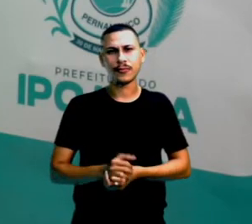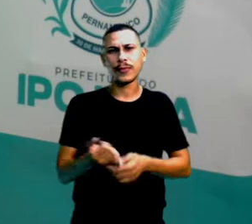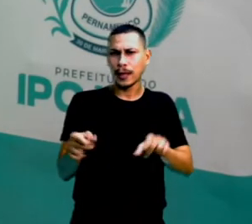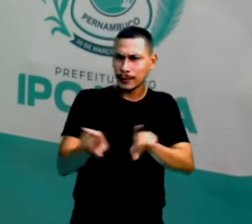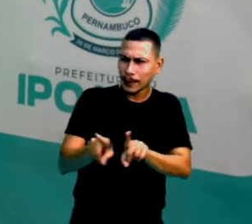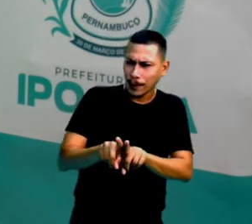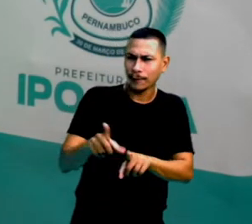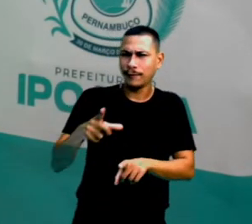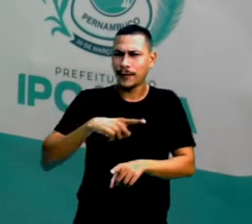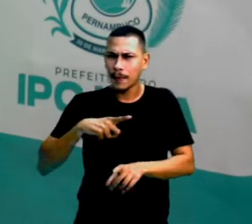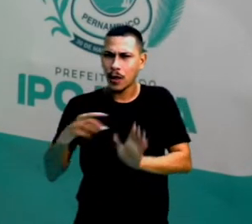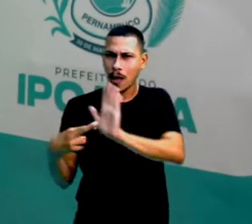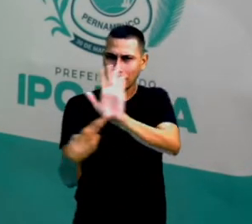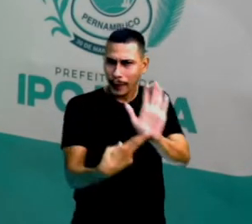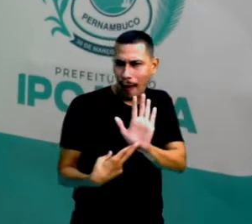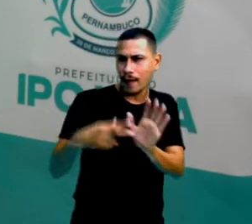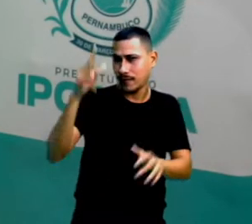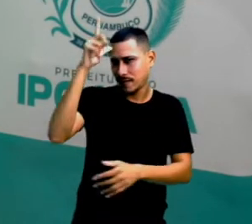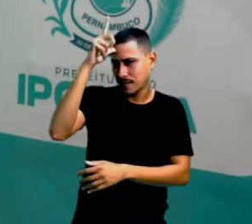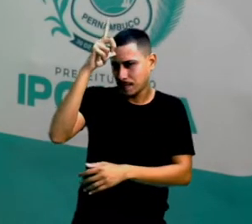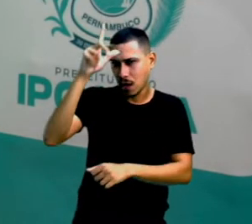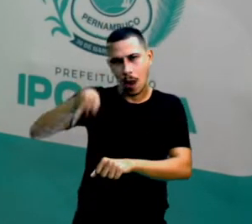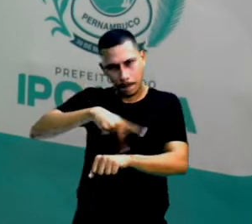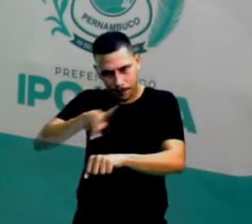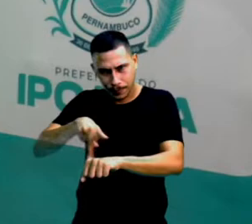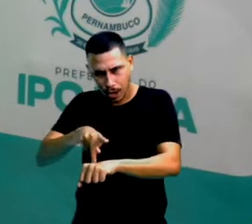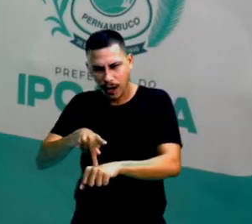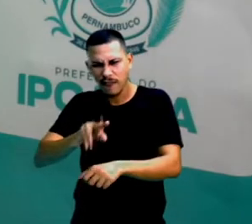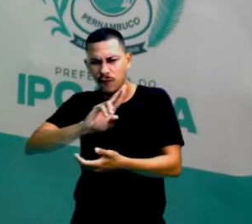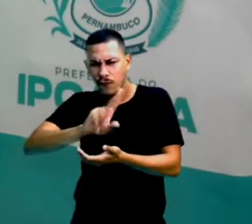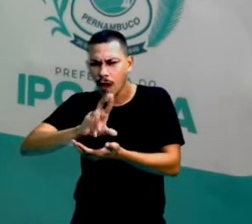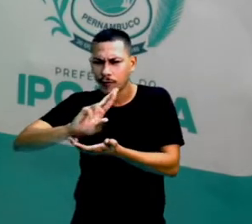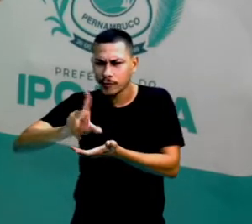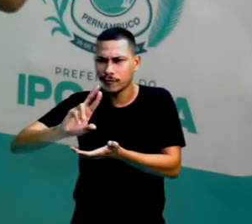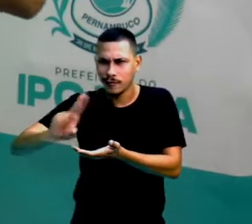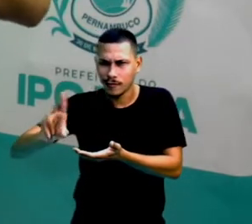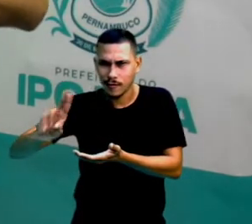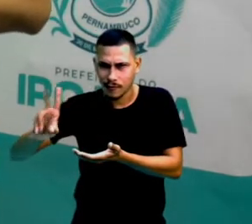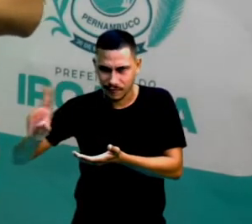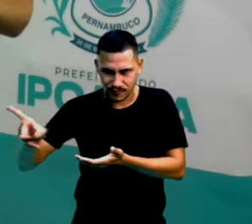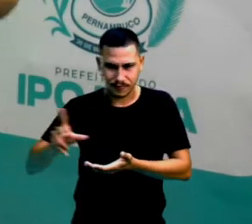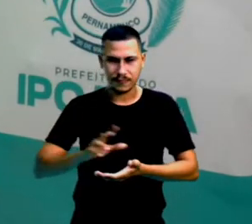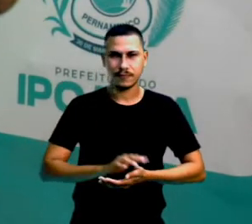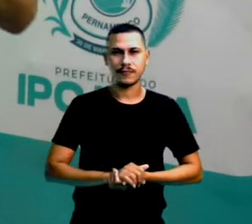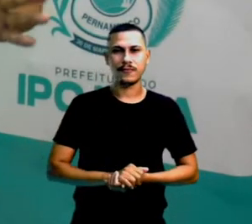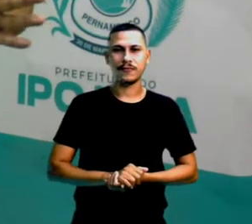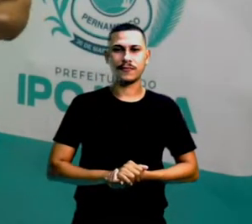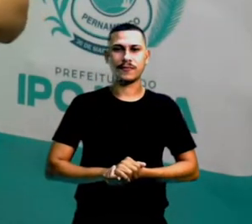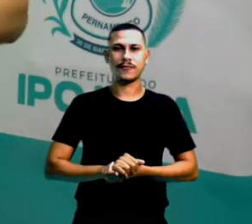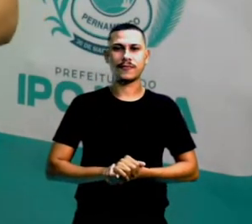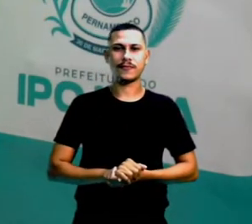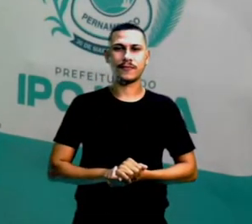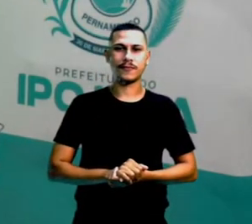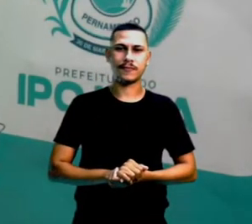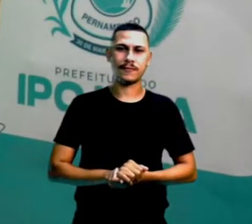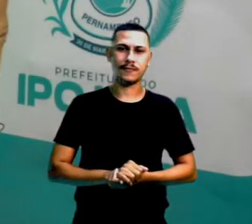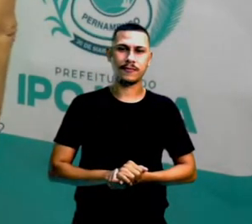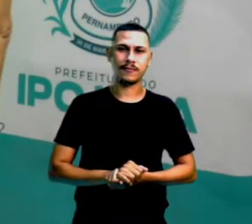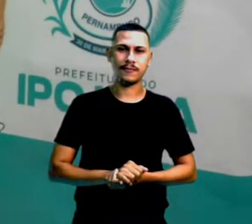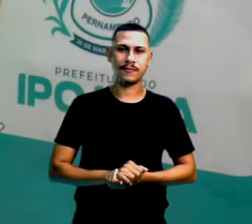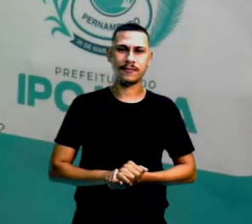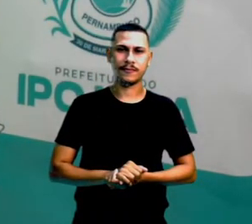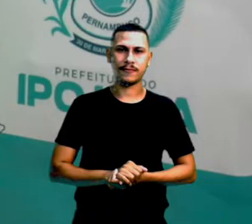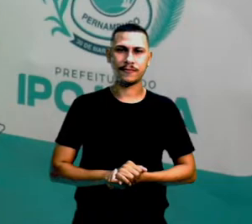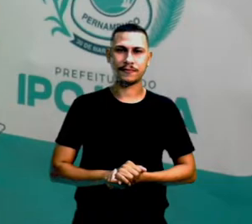E temos a representação alemã também, ok? A gente contemplando aí praticamente todo o globo. Vamos nessa?